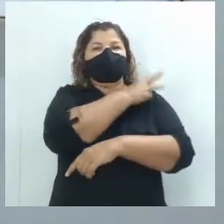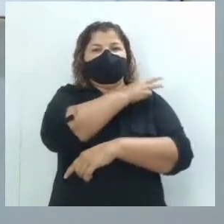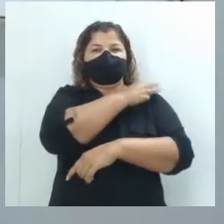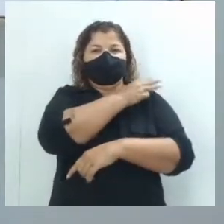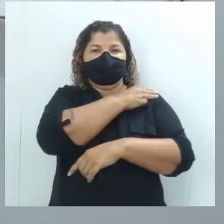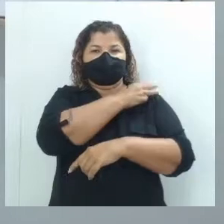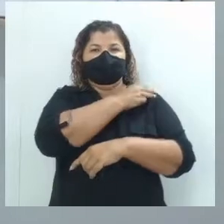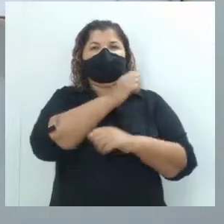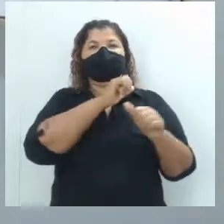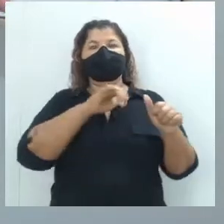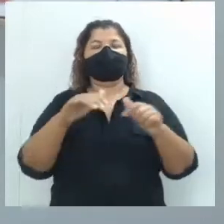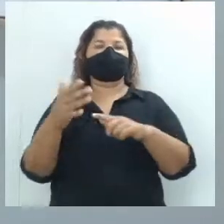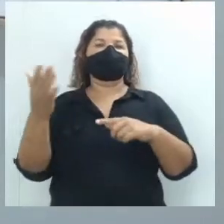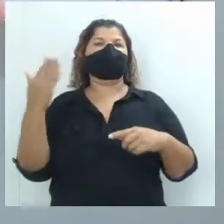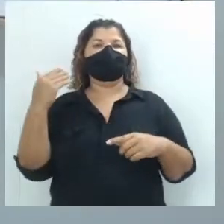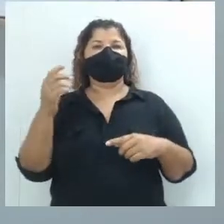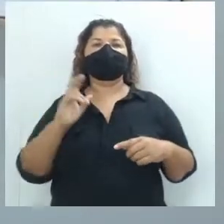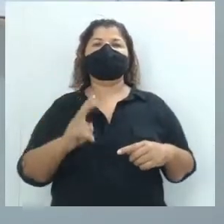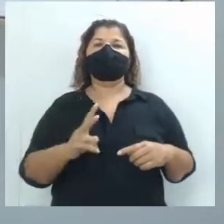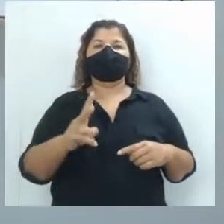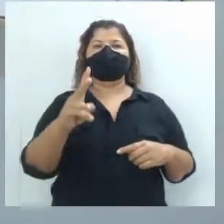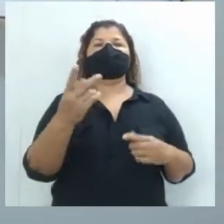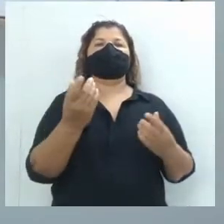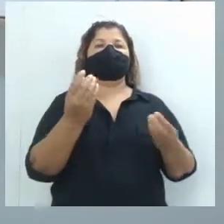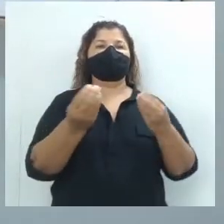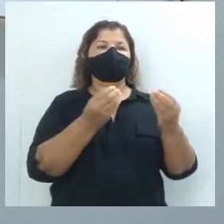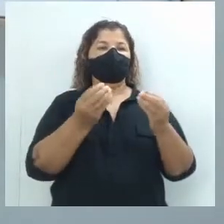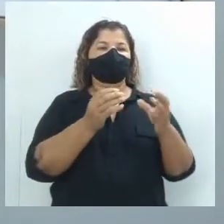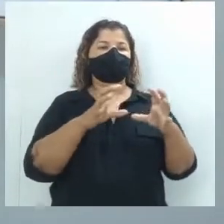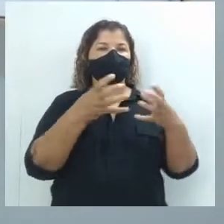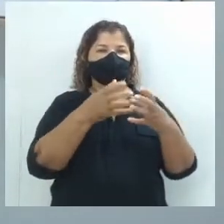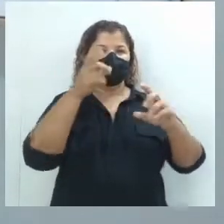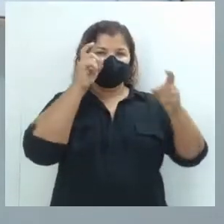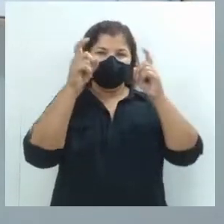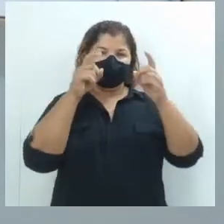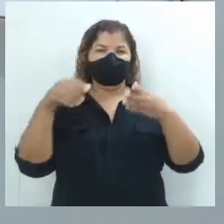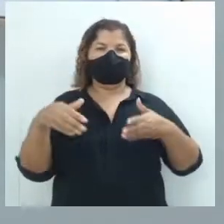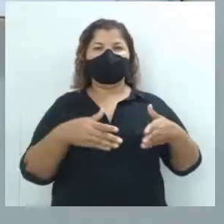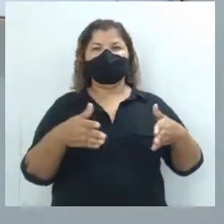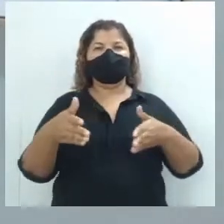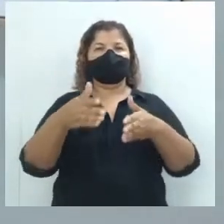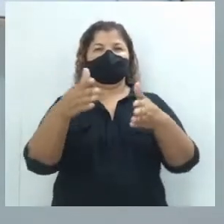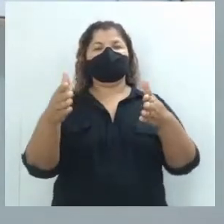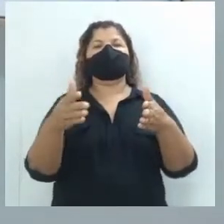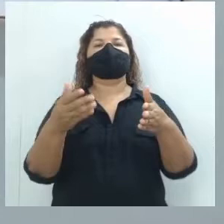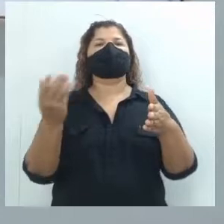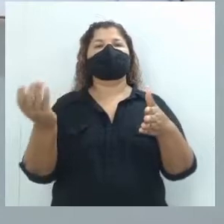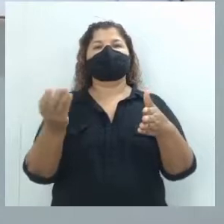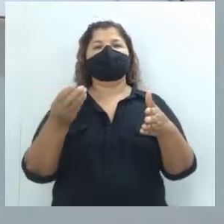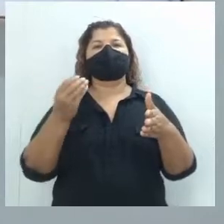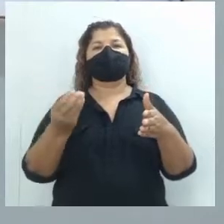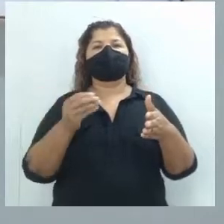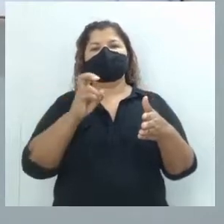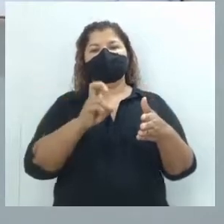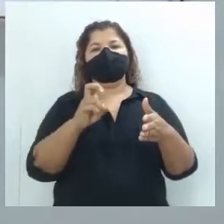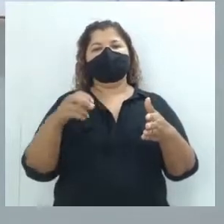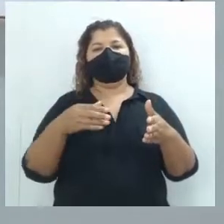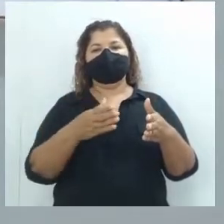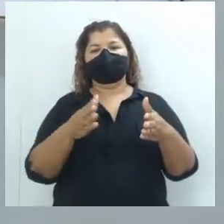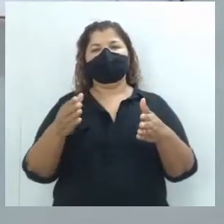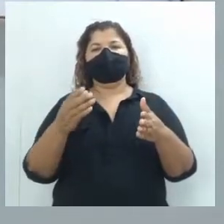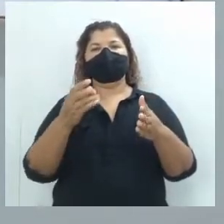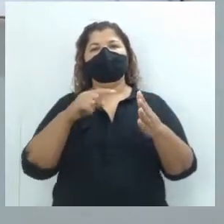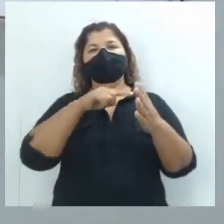semana passada a gente continuou o estudo dos vírus, beleza? A gente começou a falar exatamente dos ciclos de